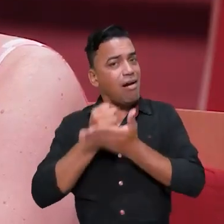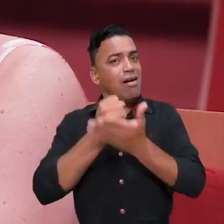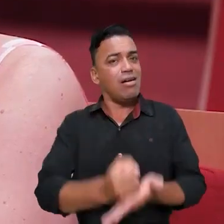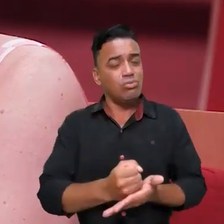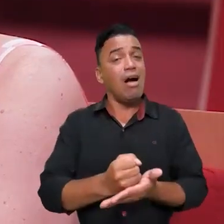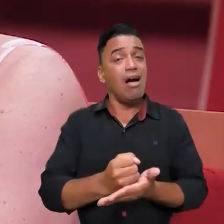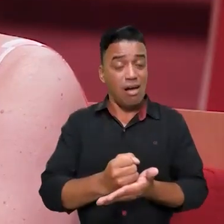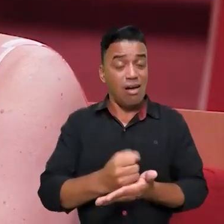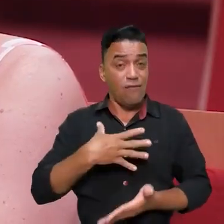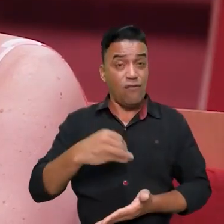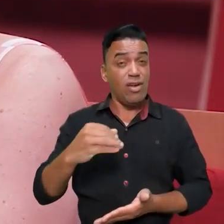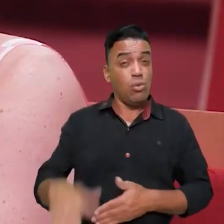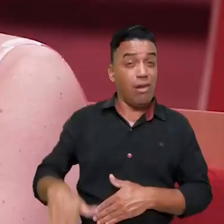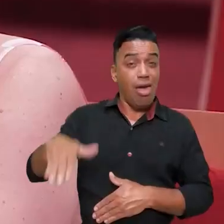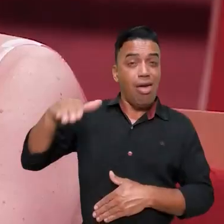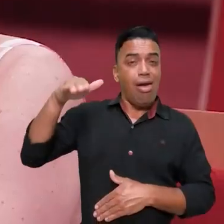com adultos, com sujeitos